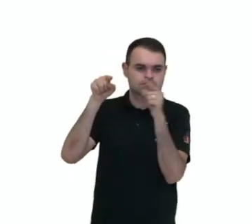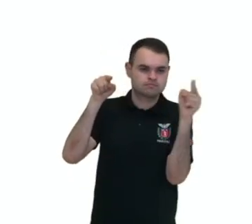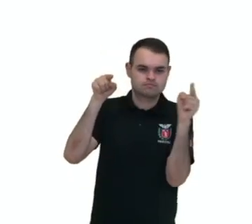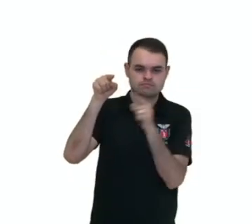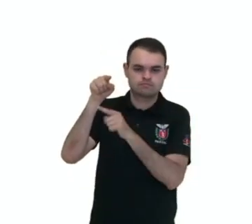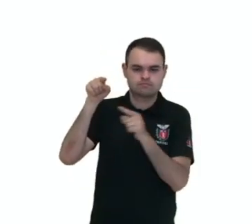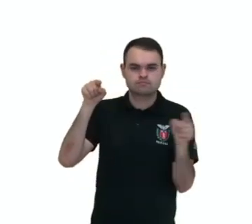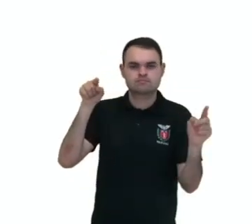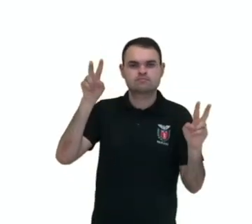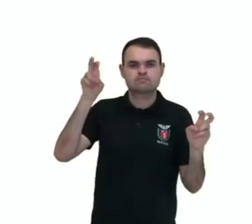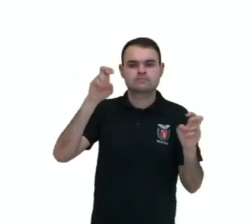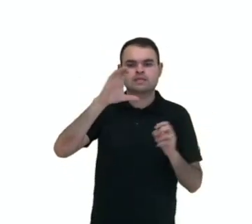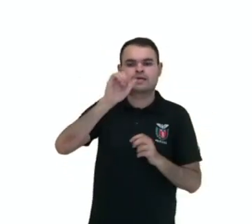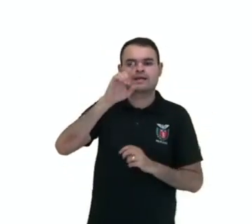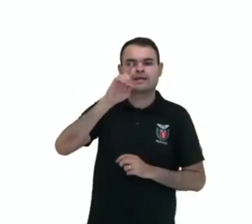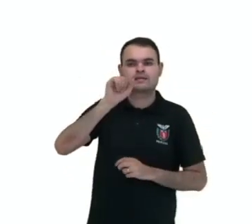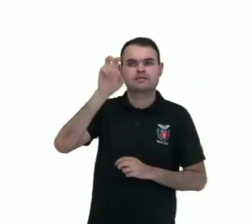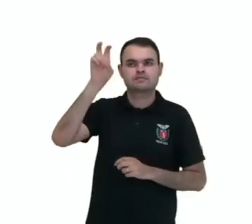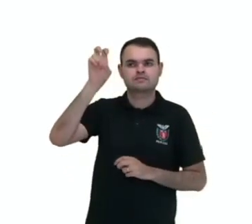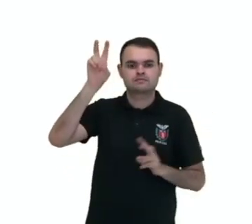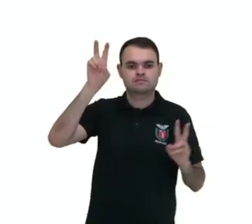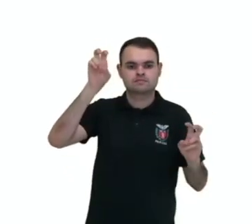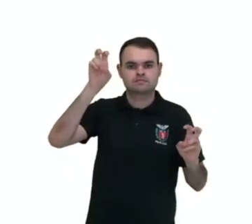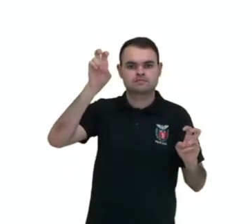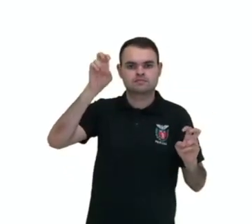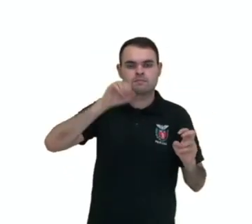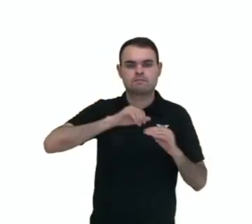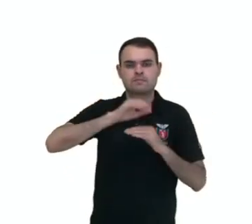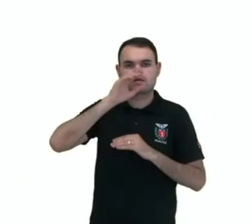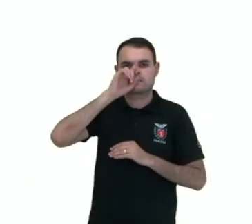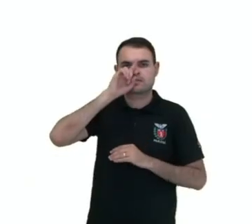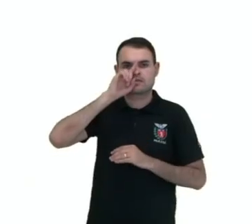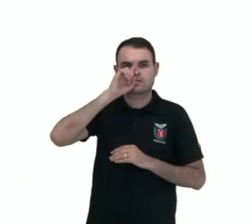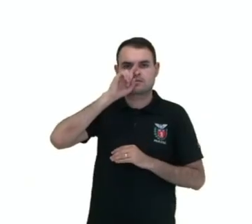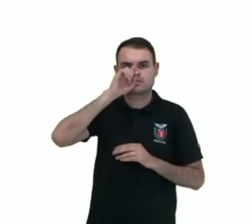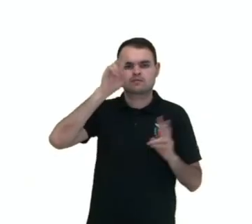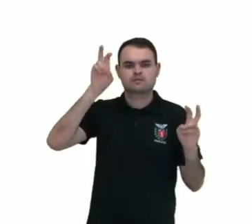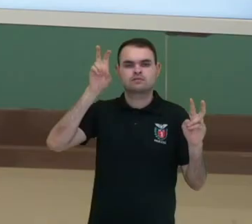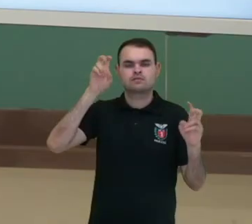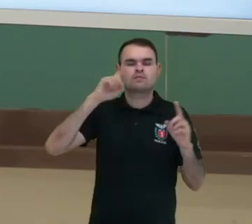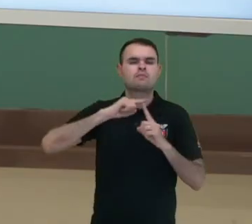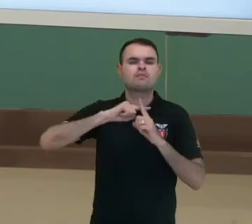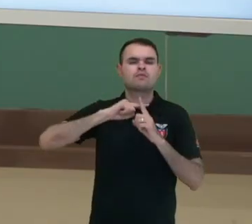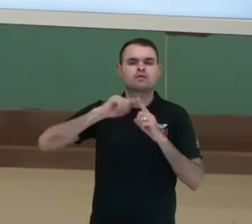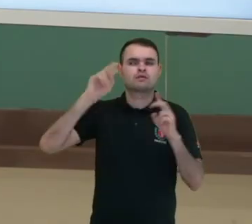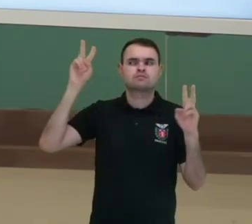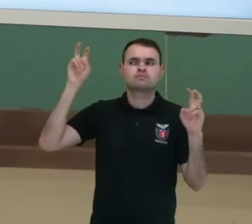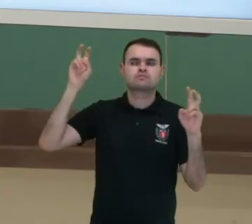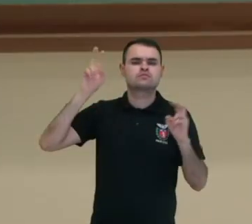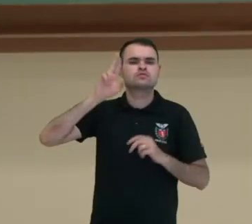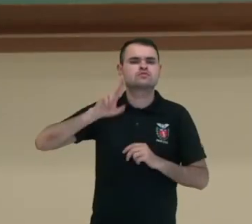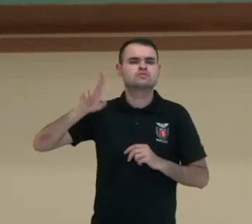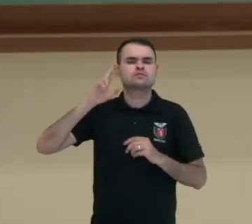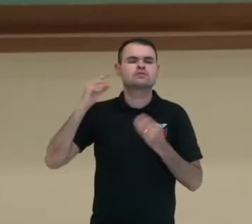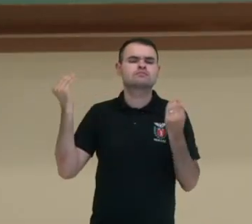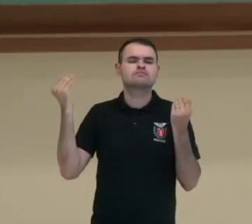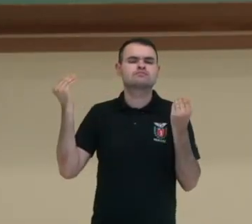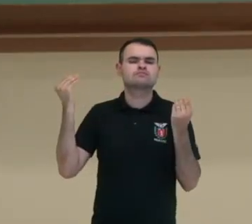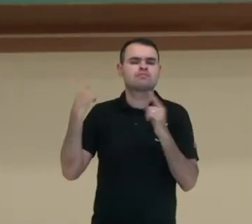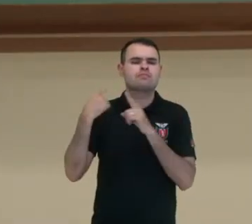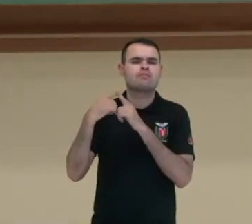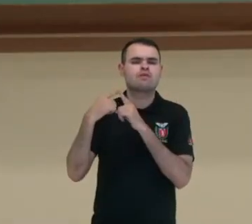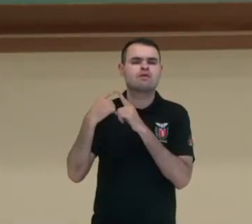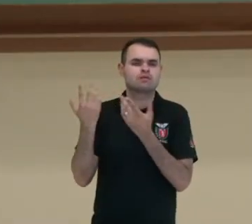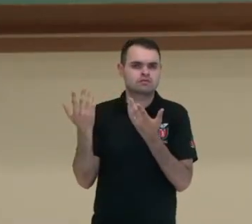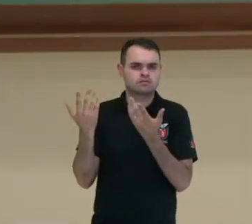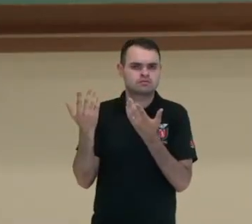dela, diz cada vez mais perigoso, fecha aspas, né? Então, aí, por que será que as aspas foram utilizadas? Em que